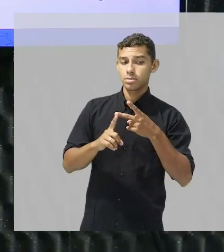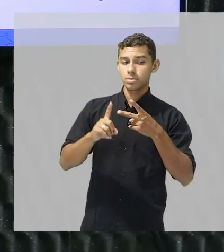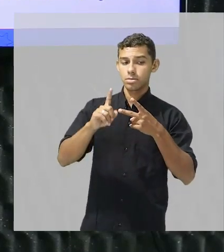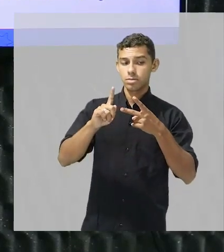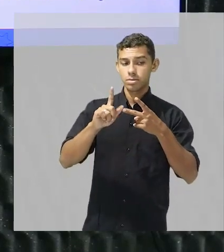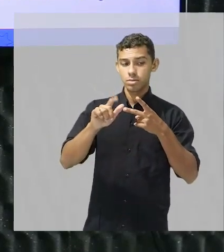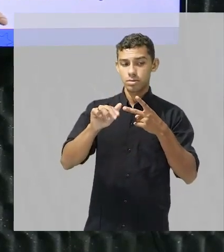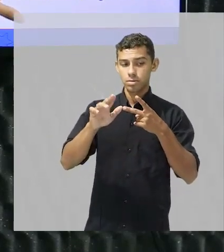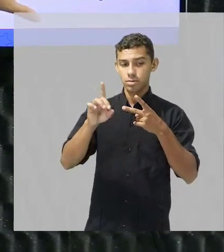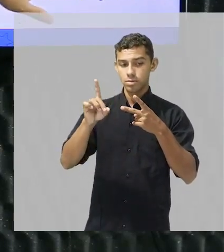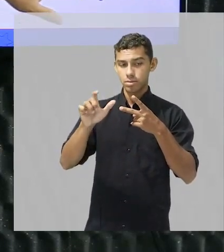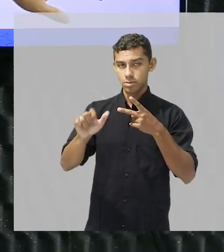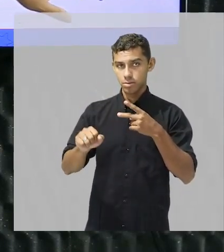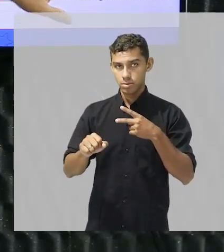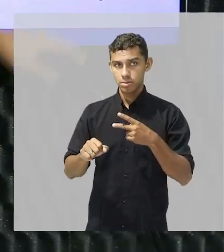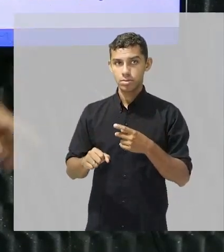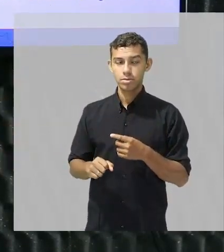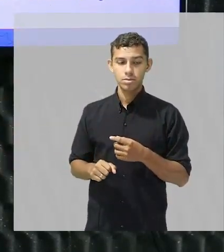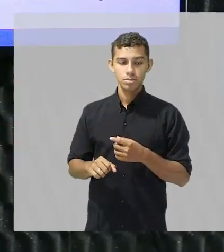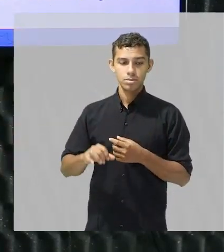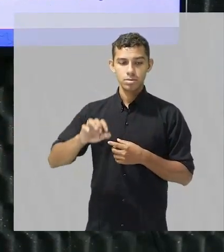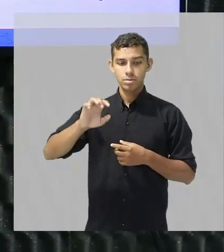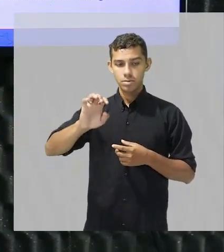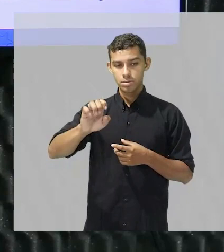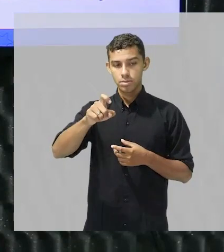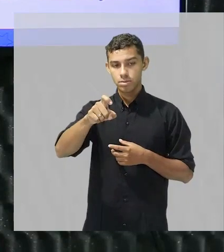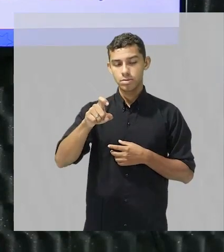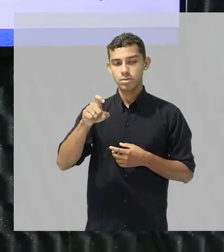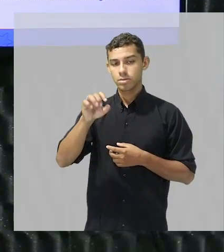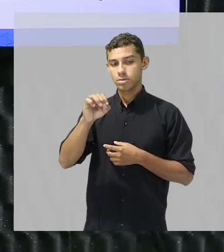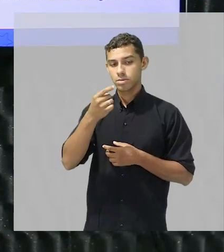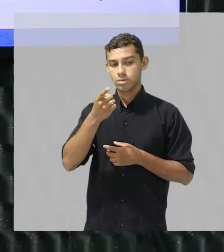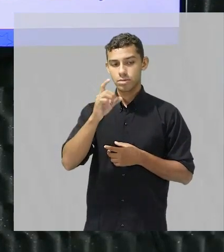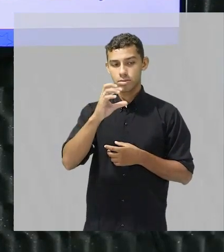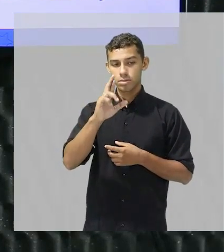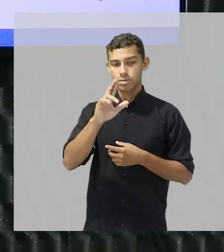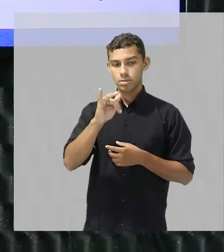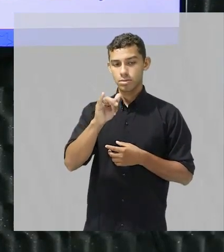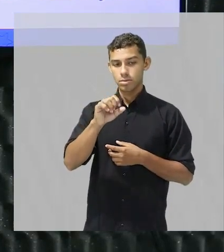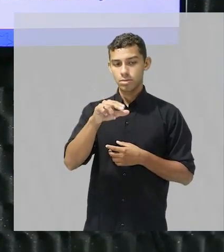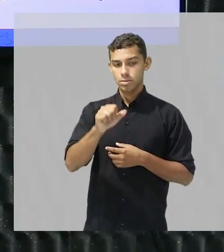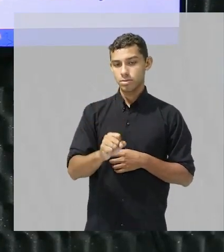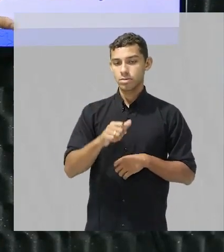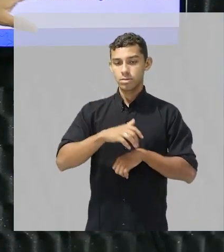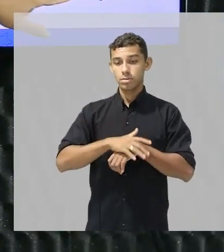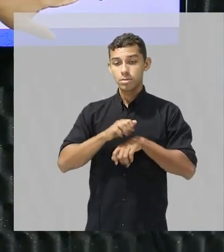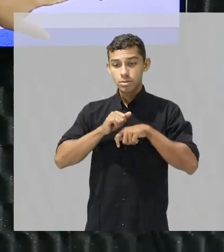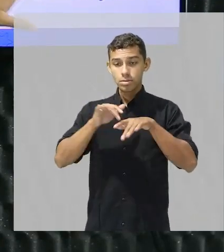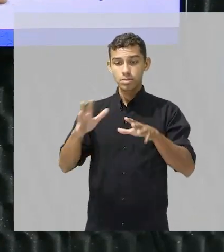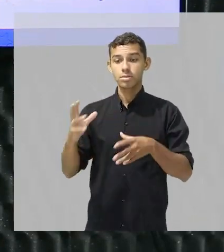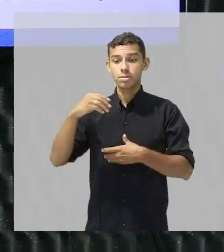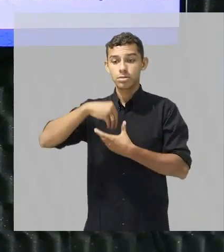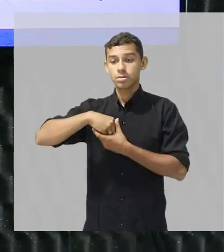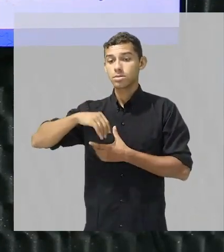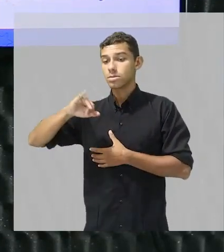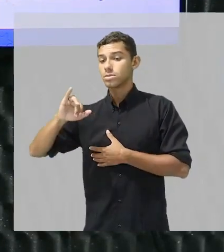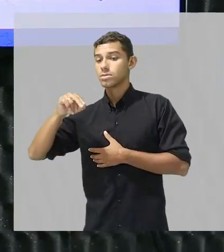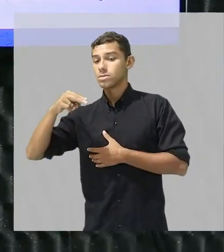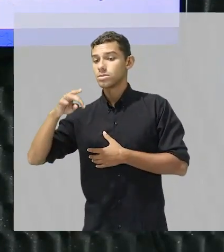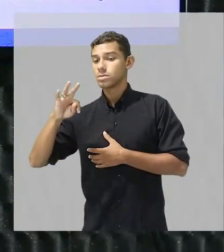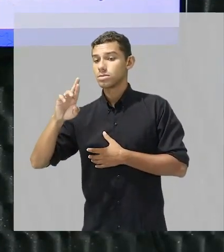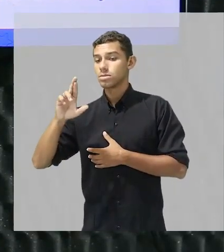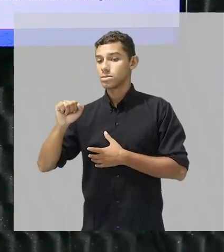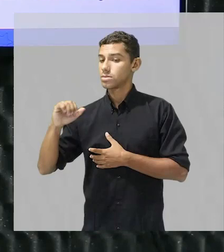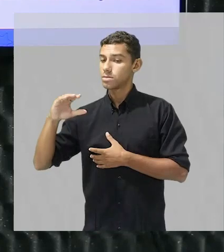a endócrina libera substância no meio extracelular e as glândulas exócrinas liberam no meio intracelular. Isso aqui é estranho, por